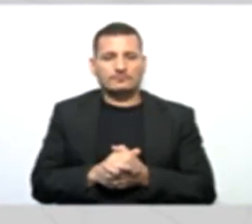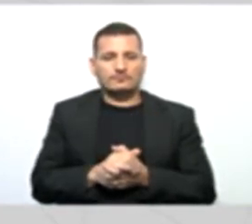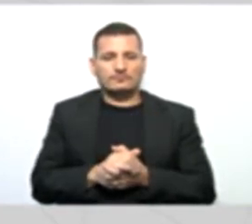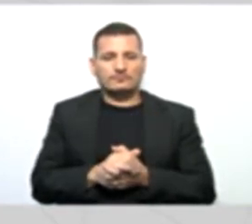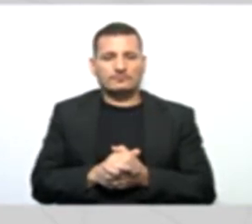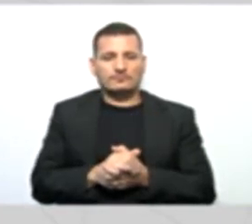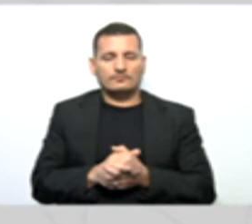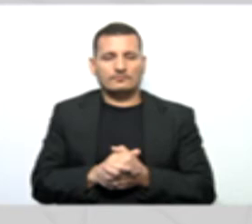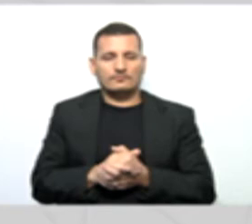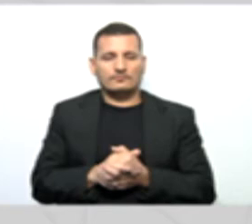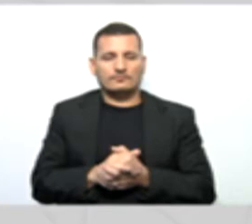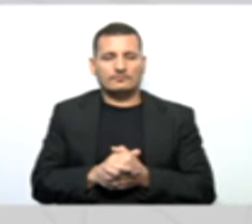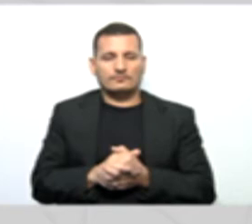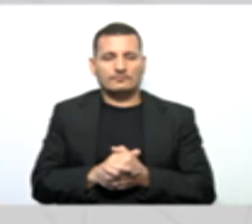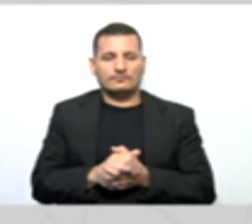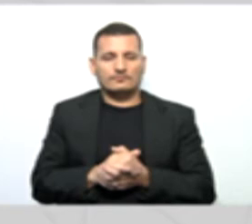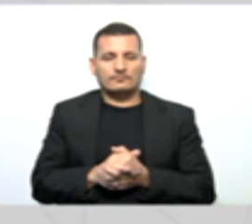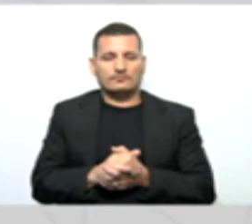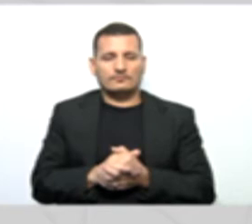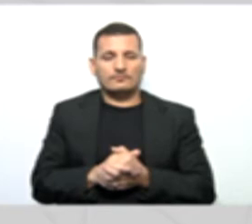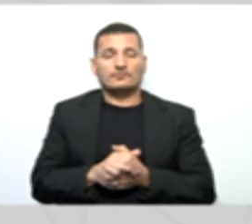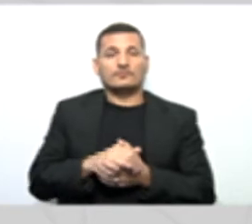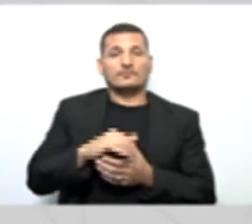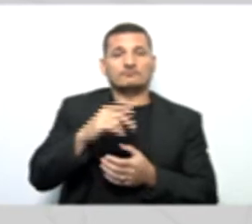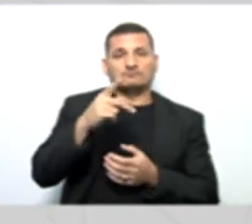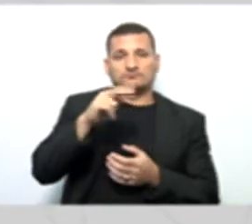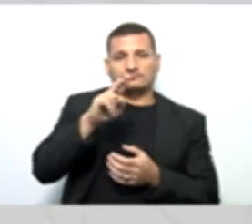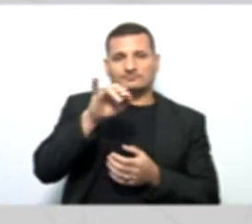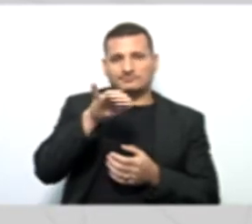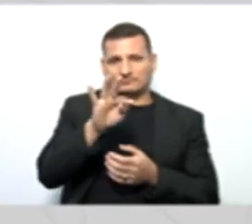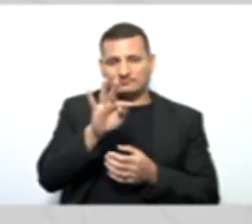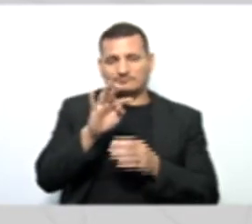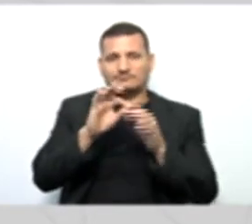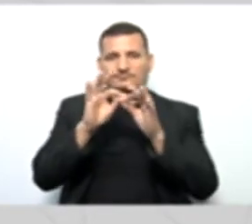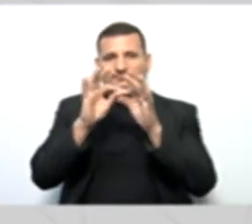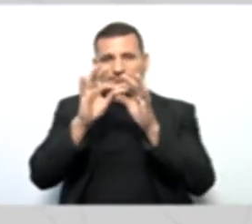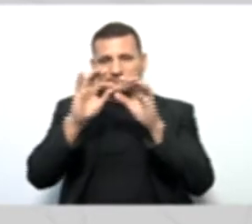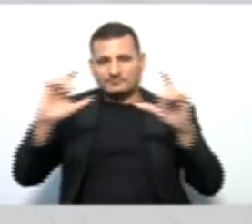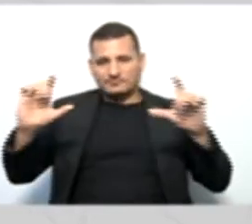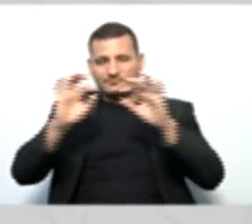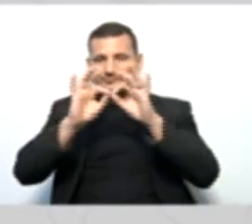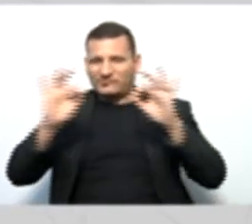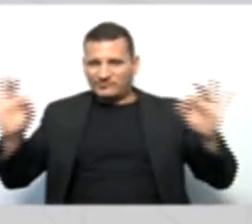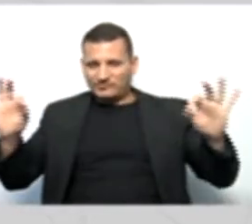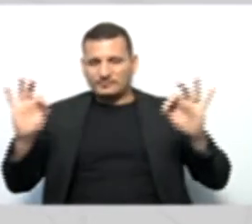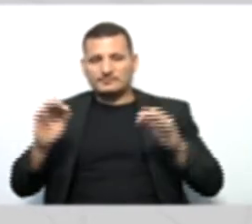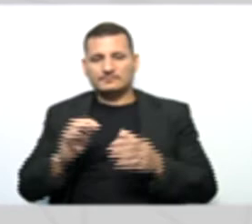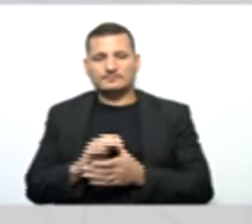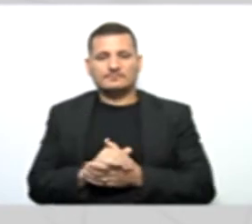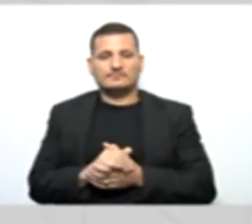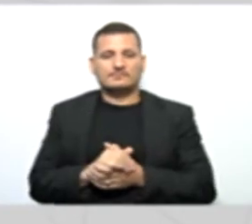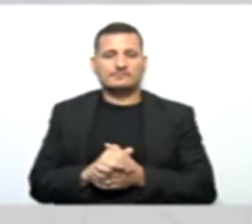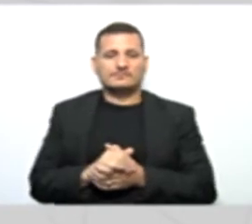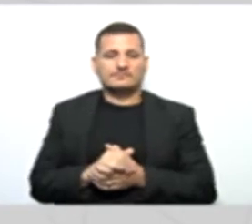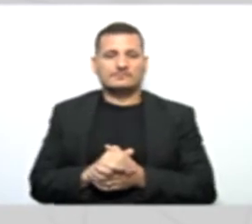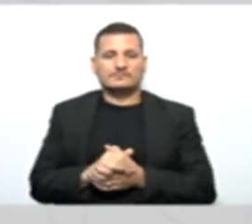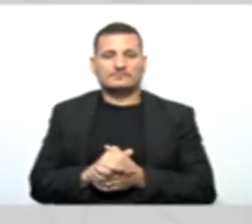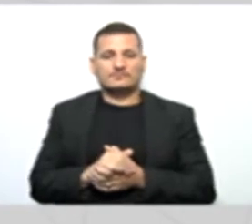Vou criar um print. E dentro do print, eu vou colocar lá uma mensagem como se um cachorro estivesse latindo.